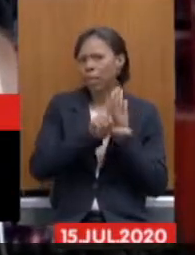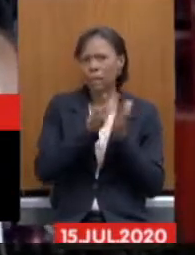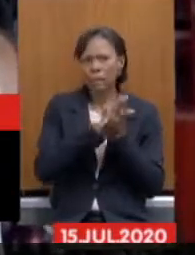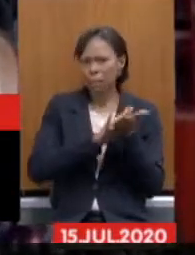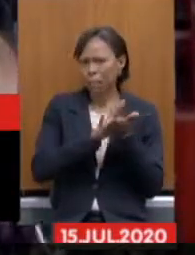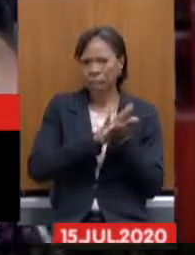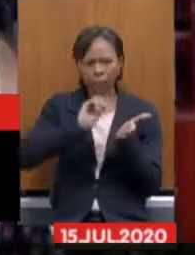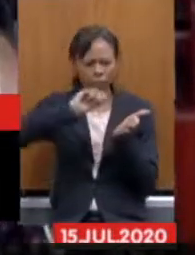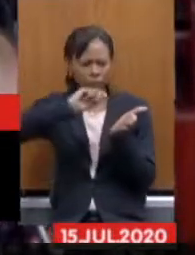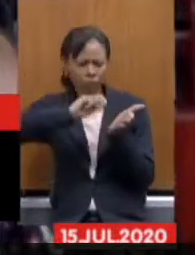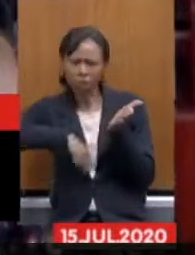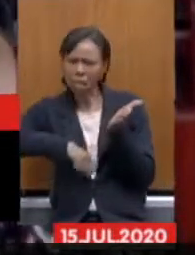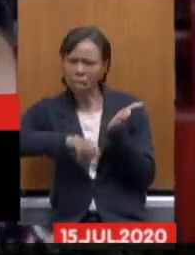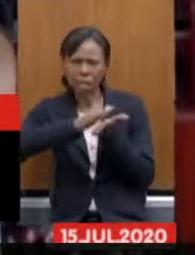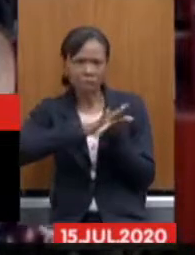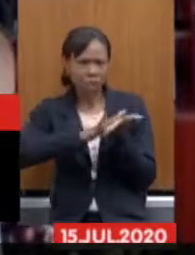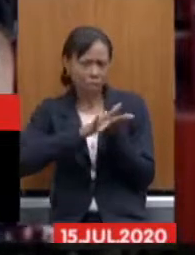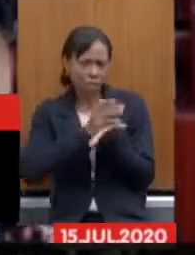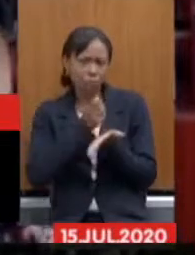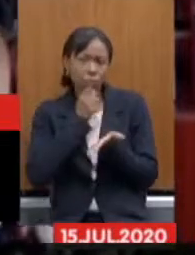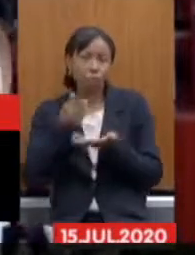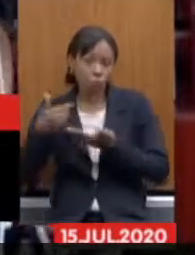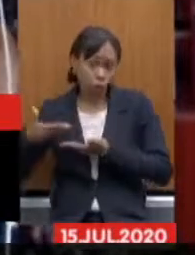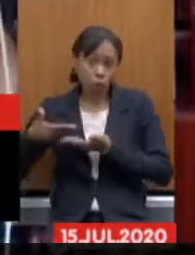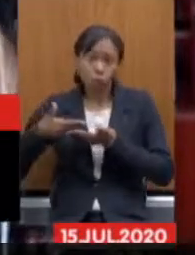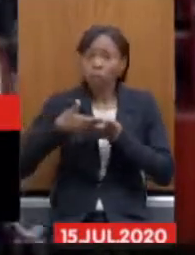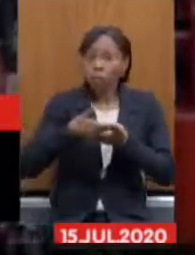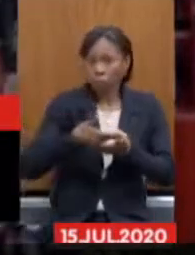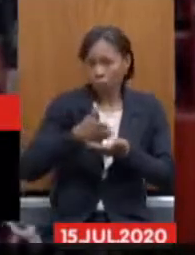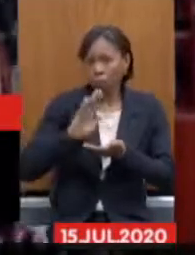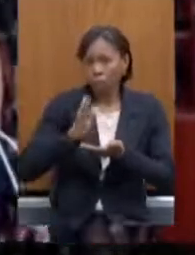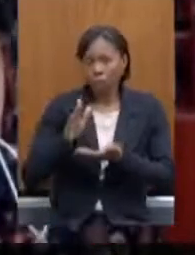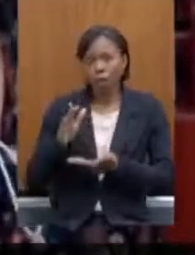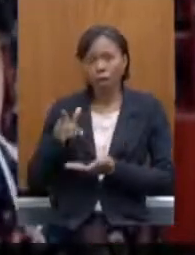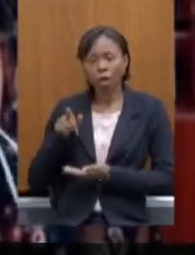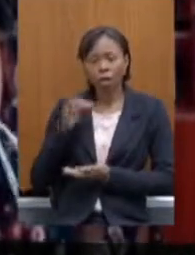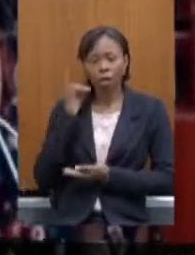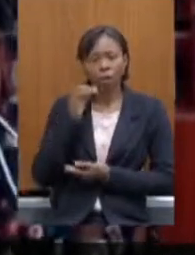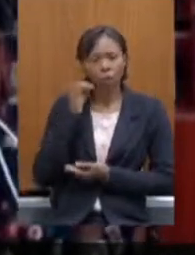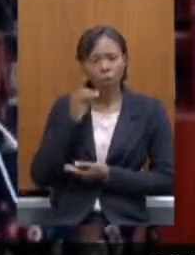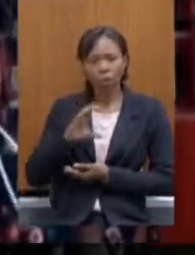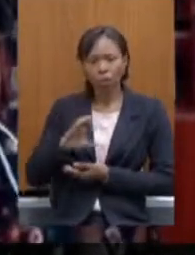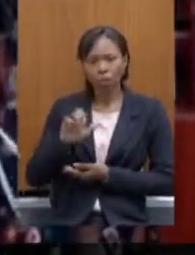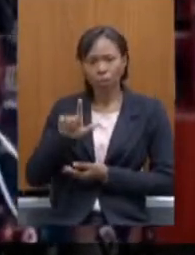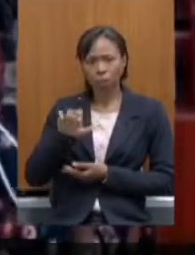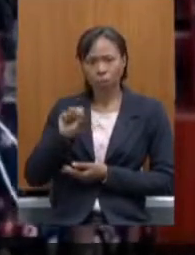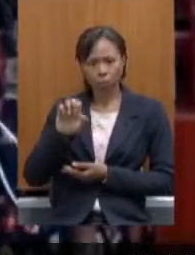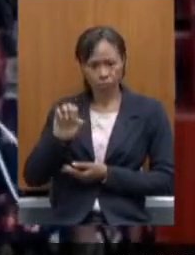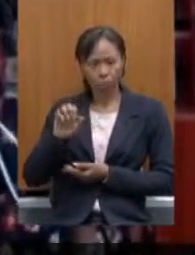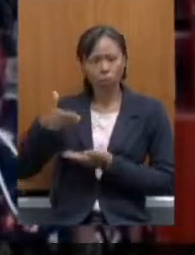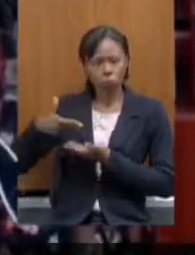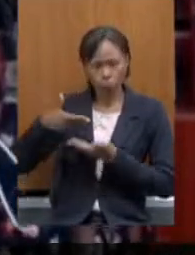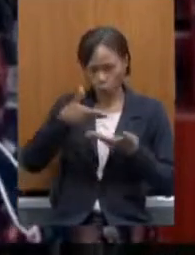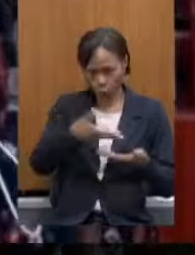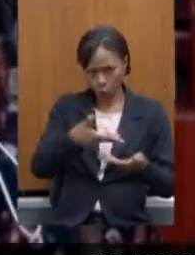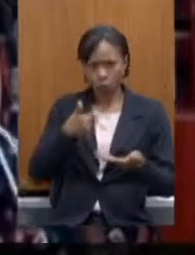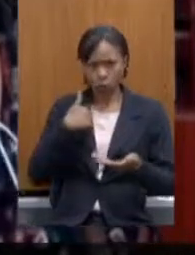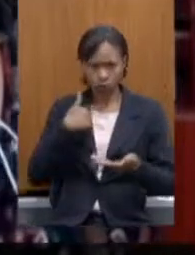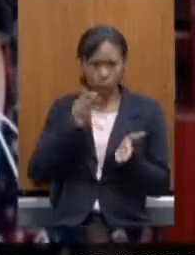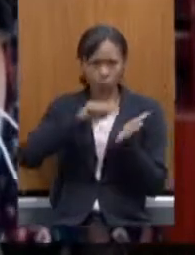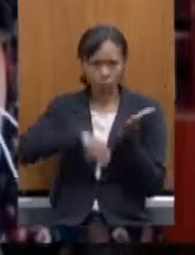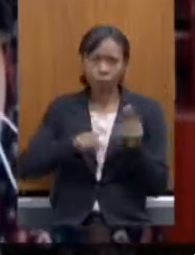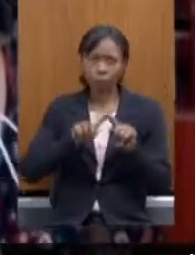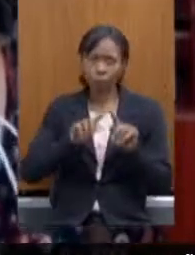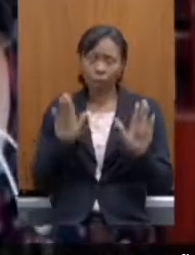nenhuma emenda embora tenha sido convidada por exemplo pela deputada celise e a gente tem